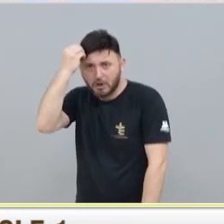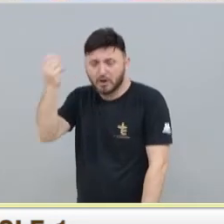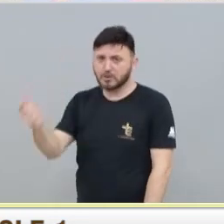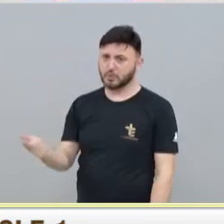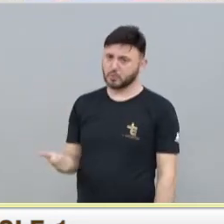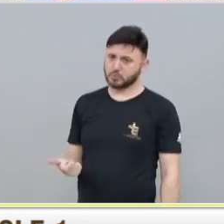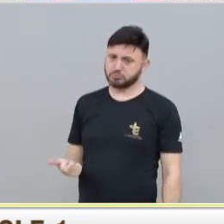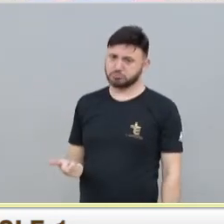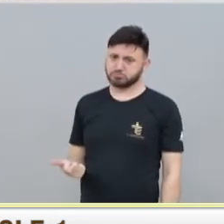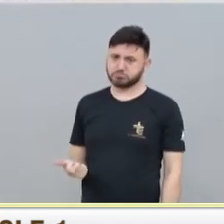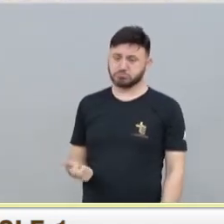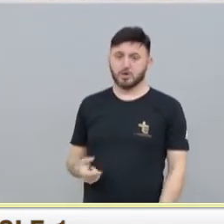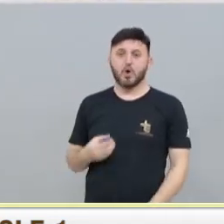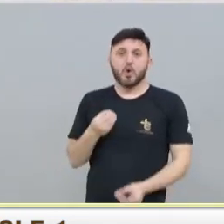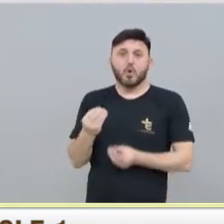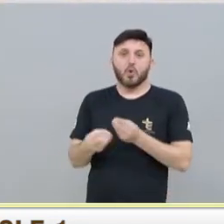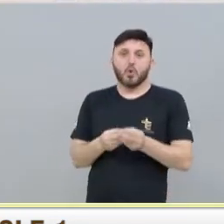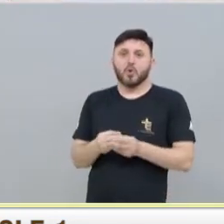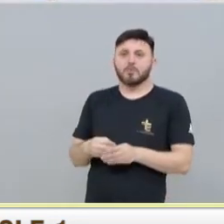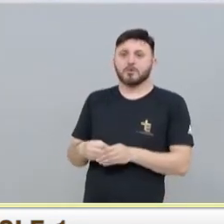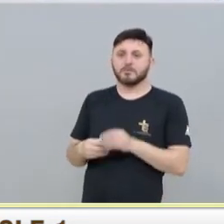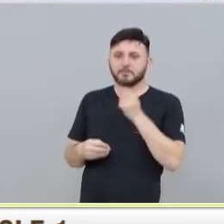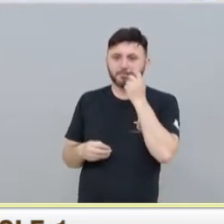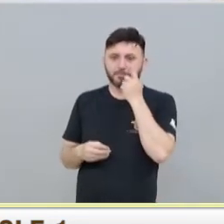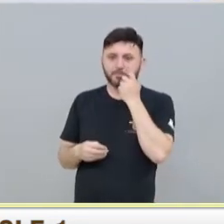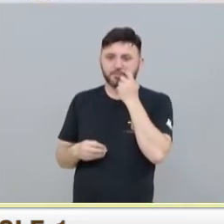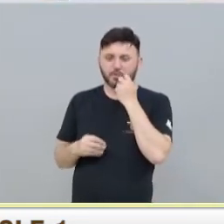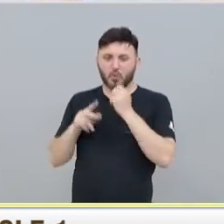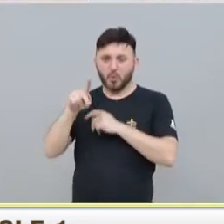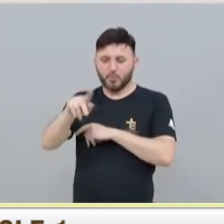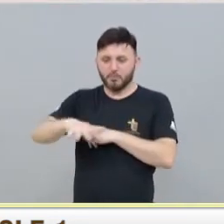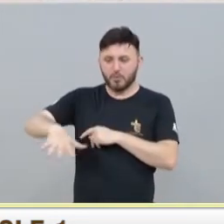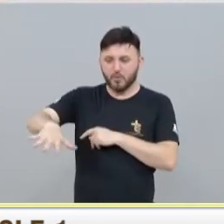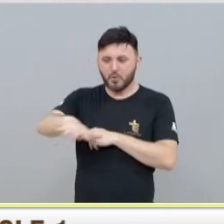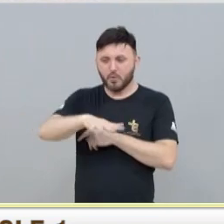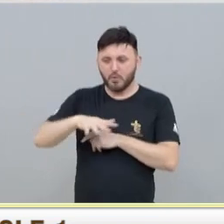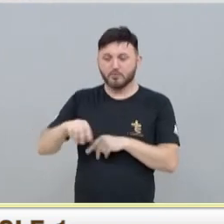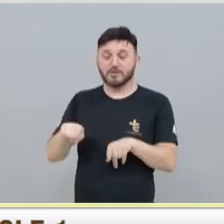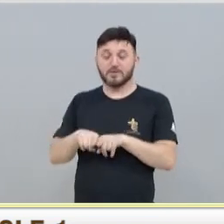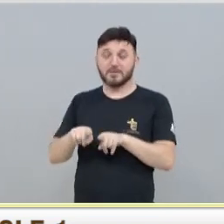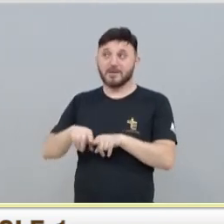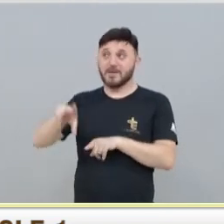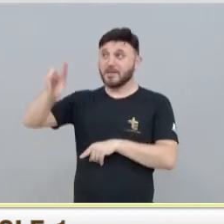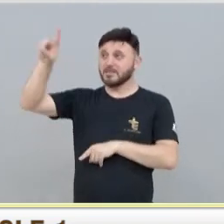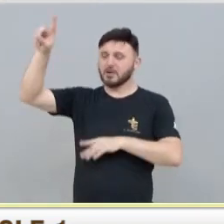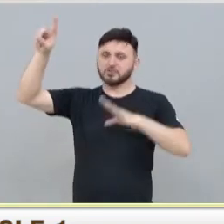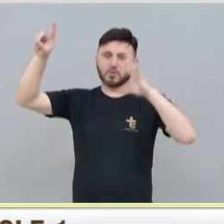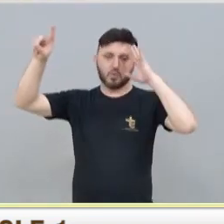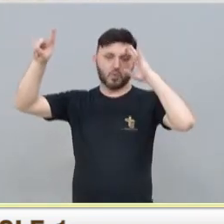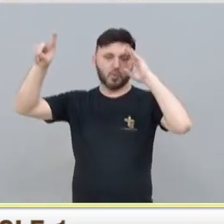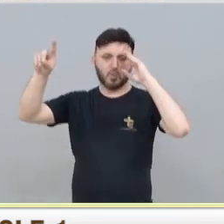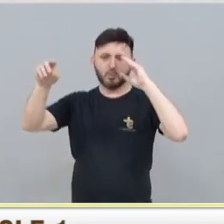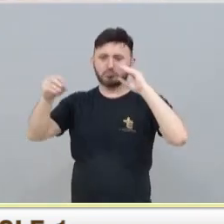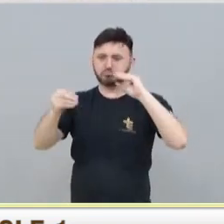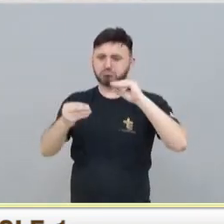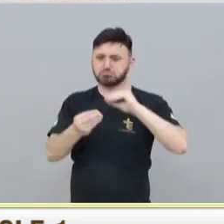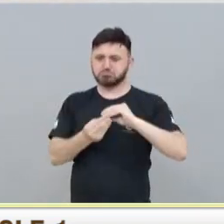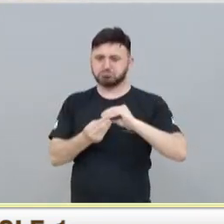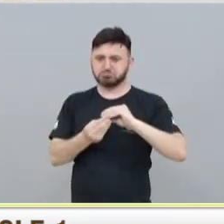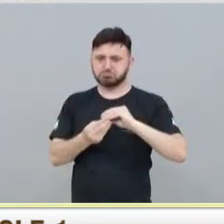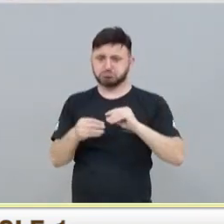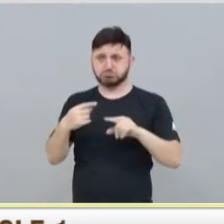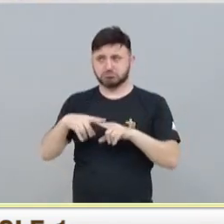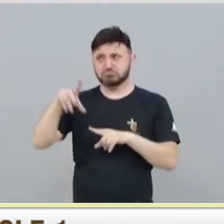conforme foi crescendo a compreensão de deus primeira deus é imutável